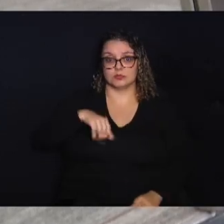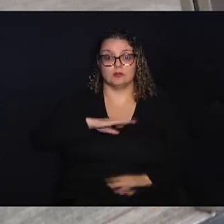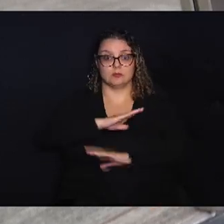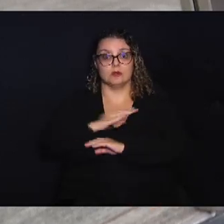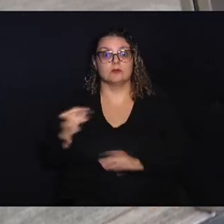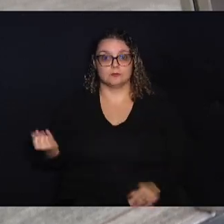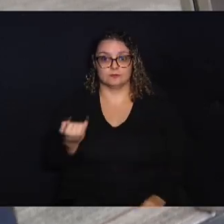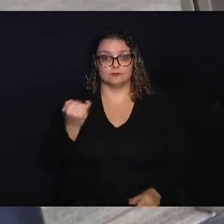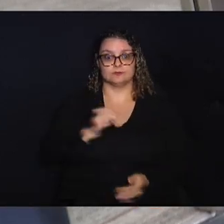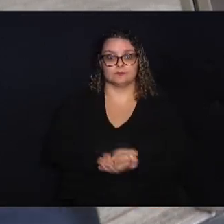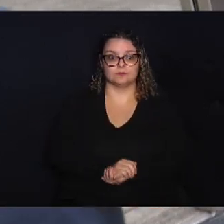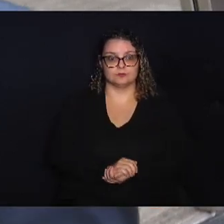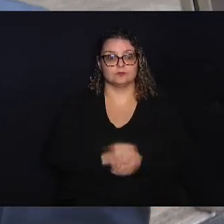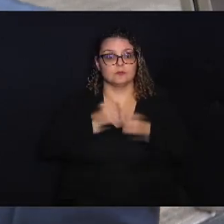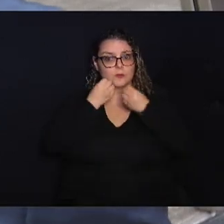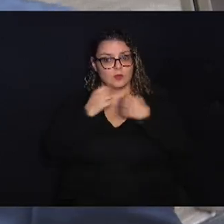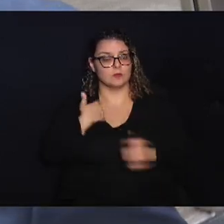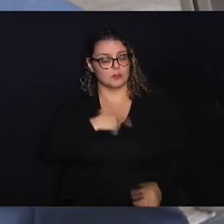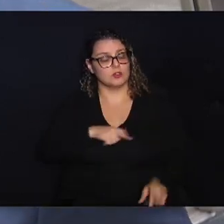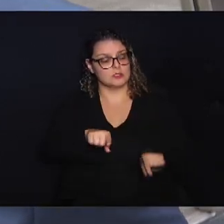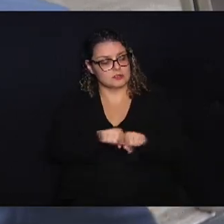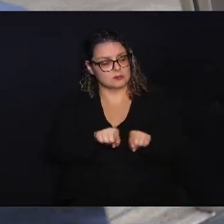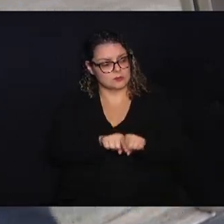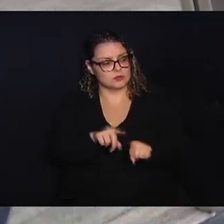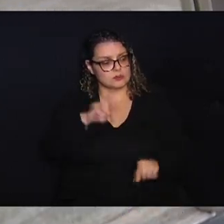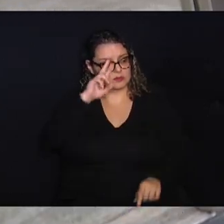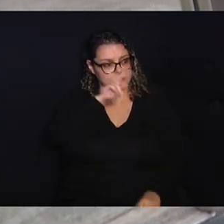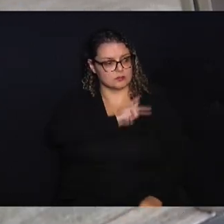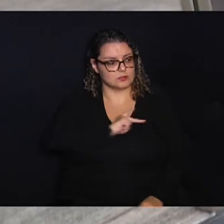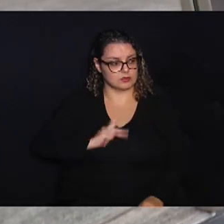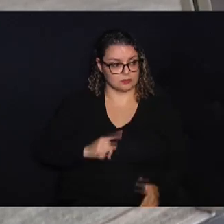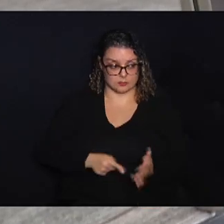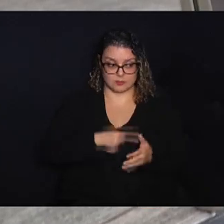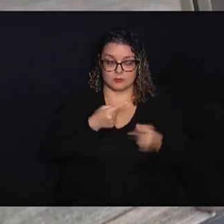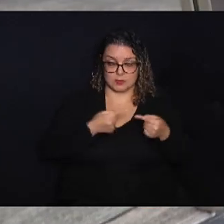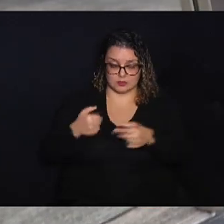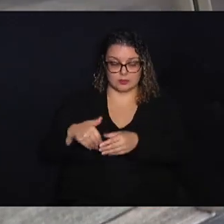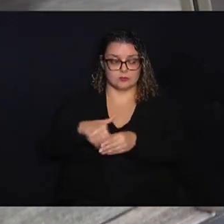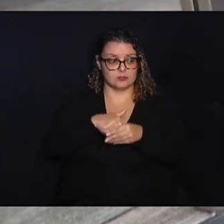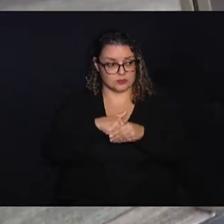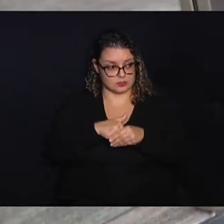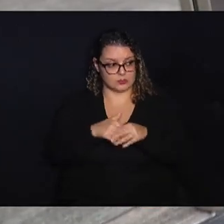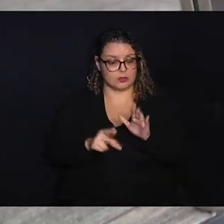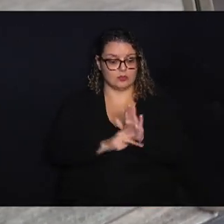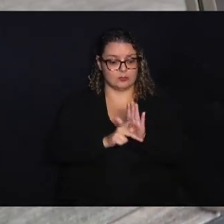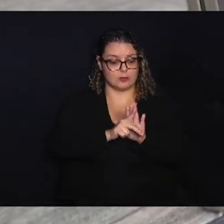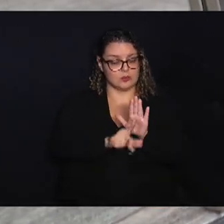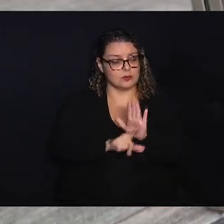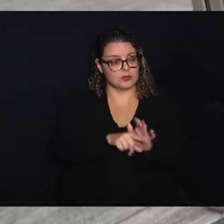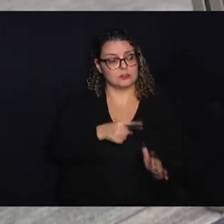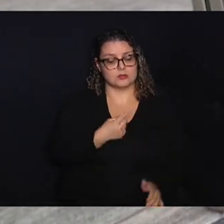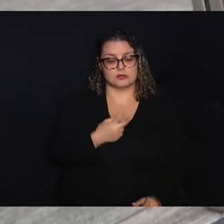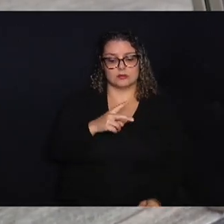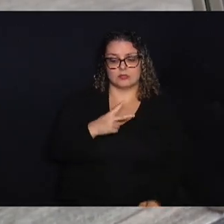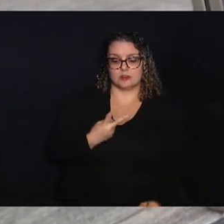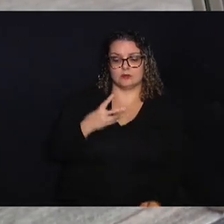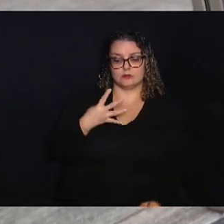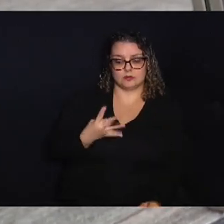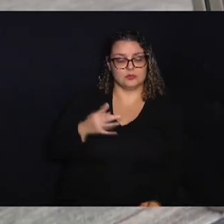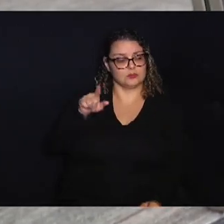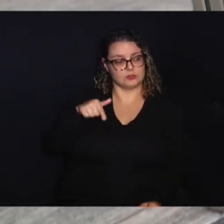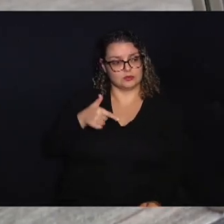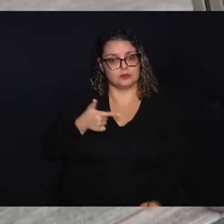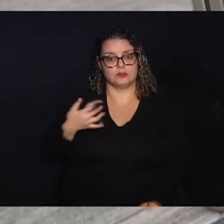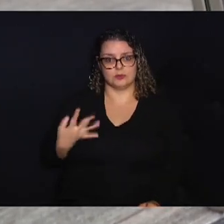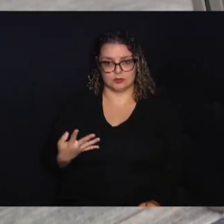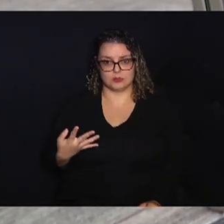fundamental. Muito bem. Nós temos também, presidente, aqui em primeira discussão e votação, o projeto de lei 124 de